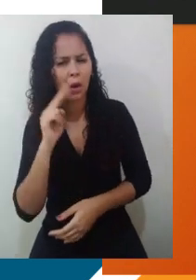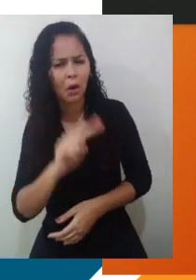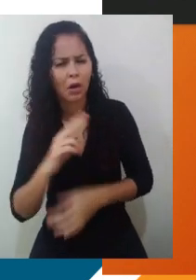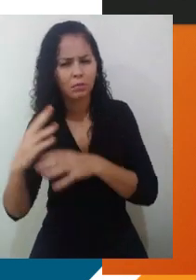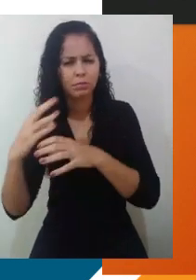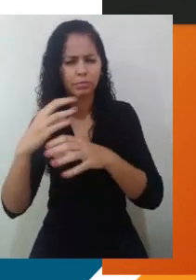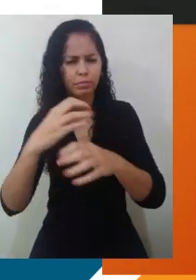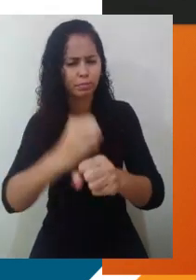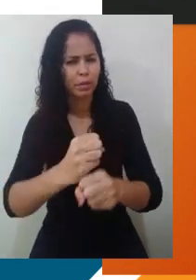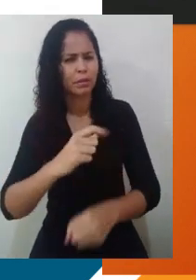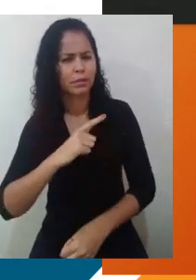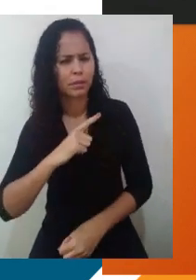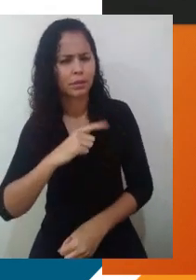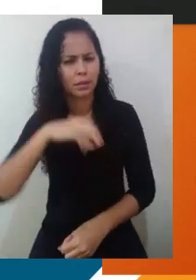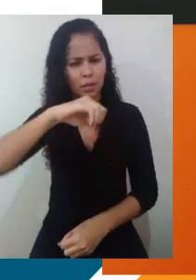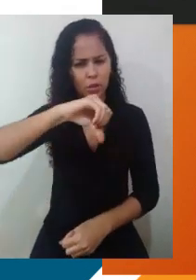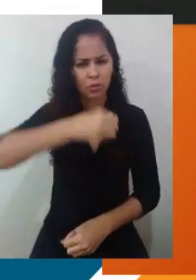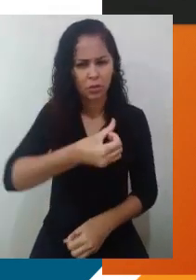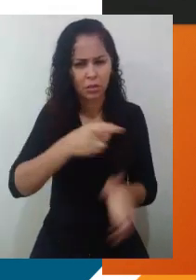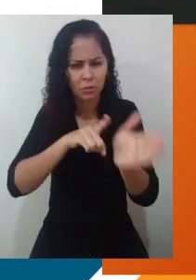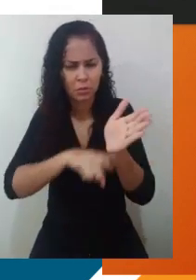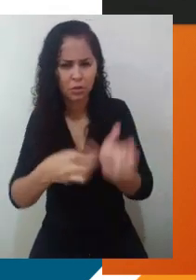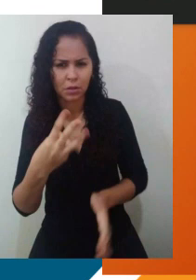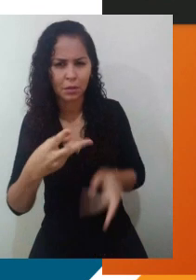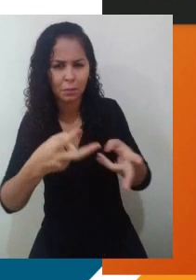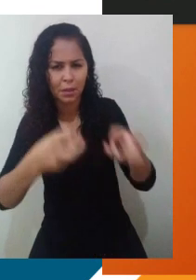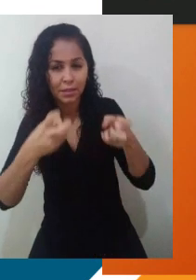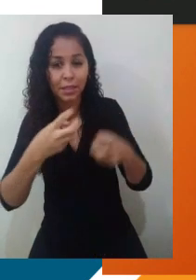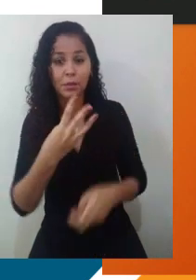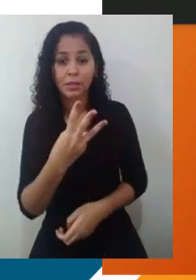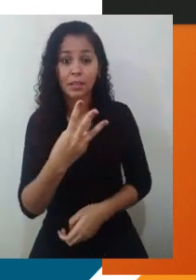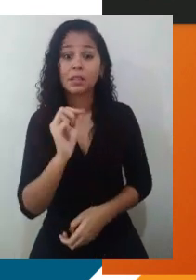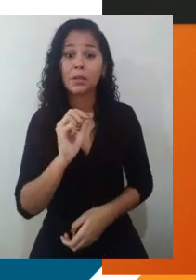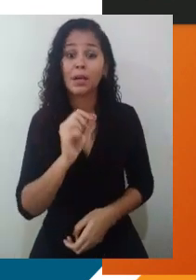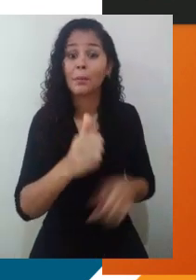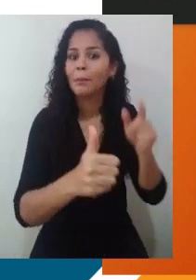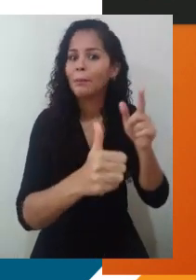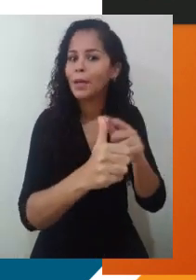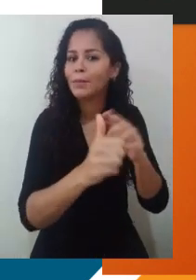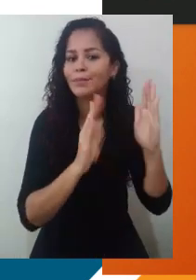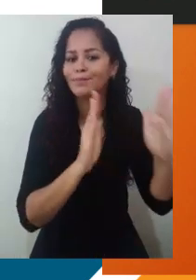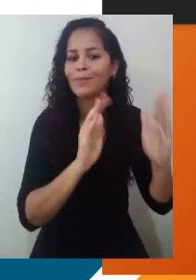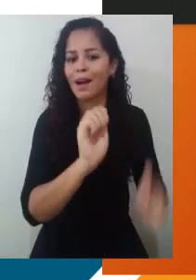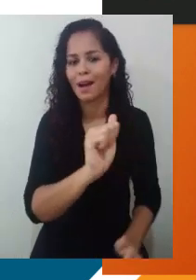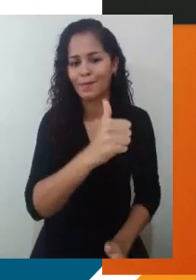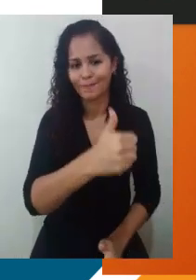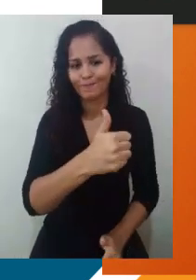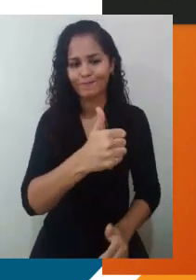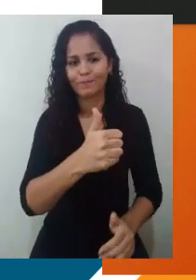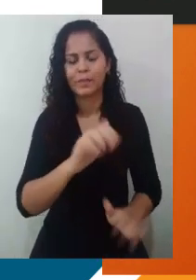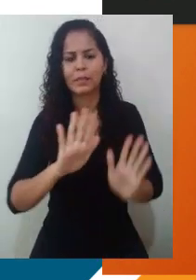Quando eu olho para a conta que nós obtivemos, 96 menos 3, eu percebo claramente que o 3 é o primeiro termo, é o